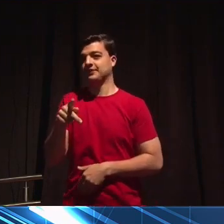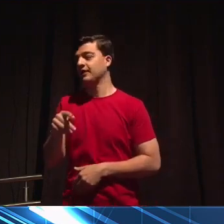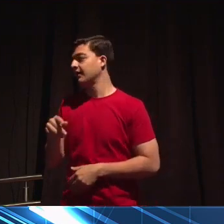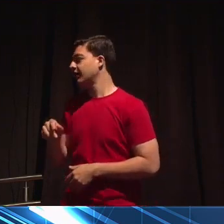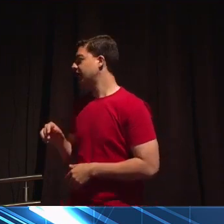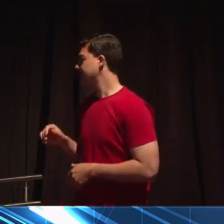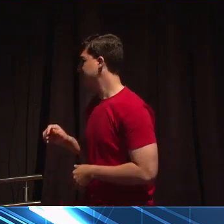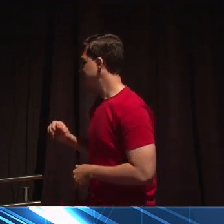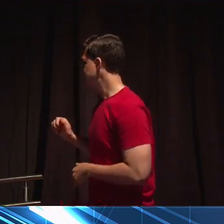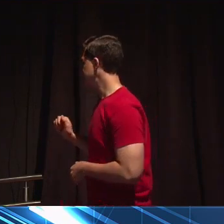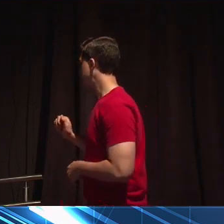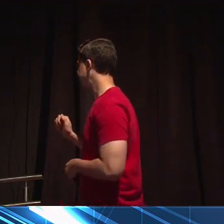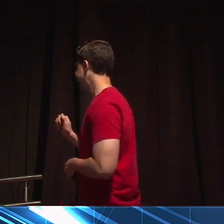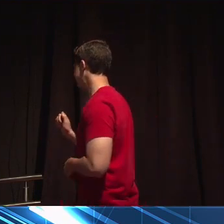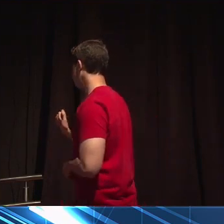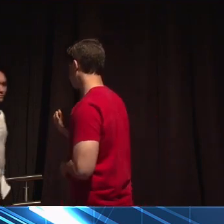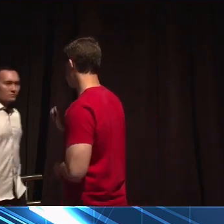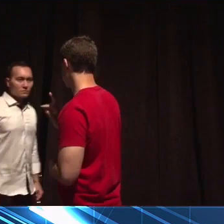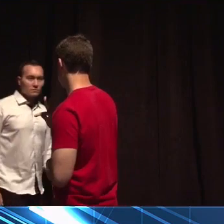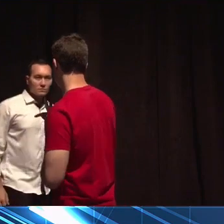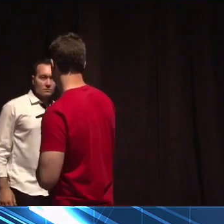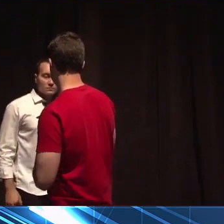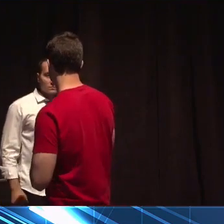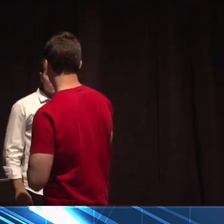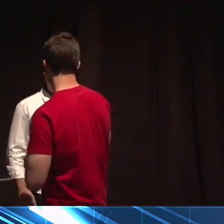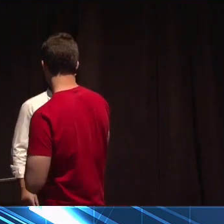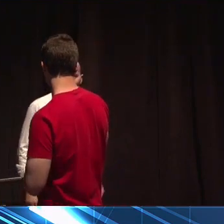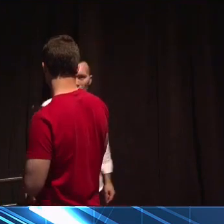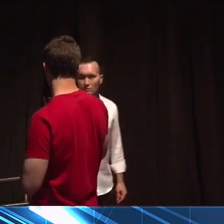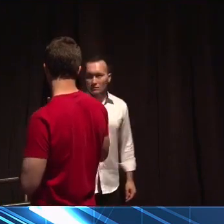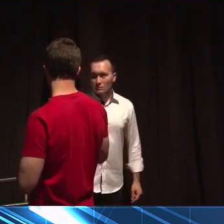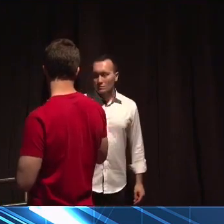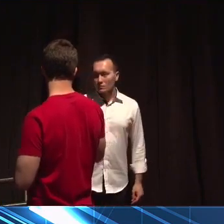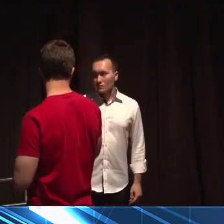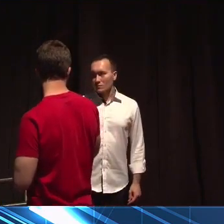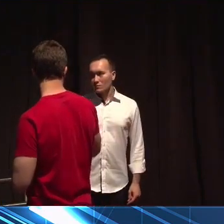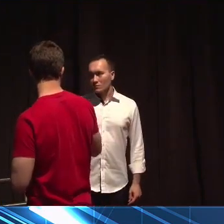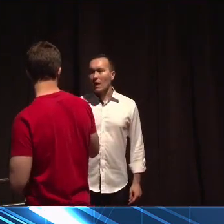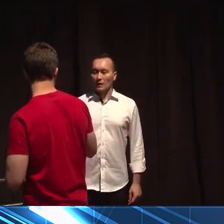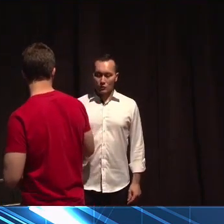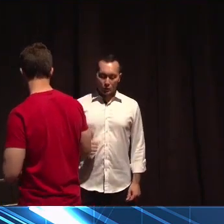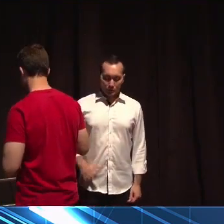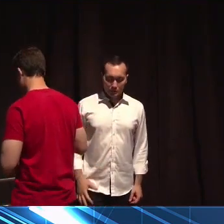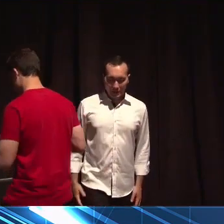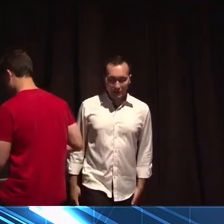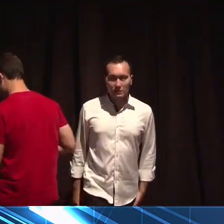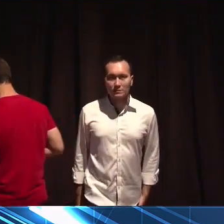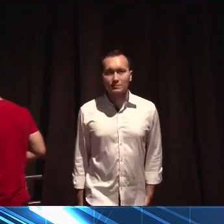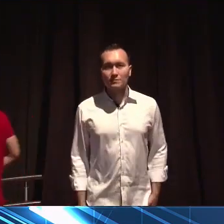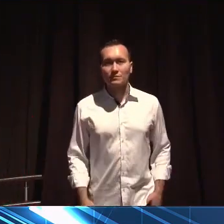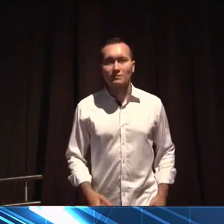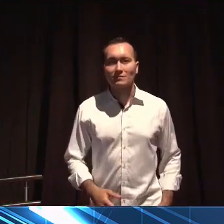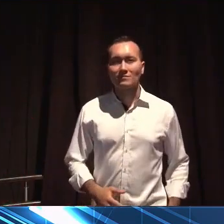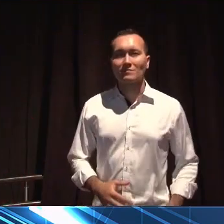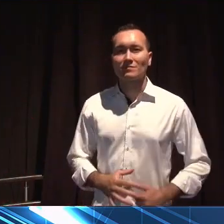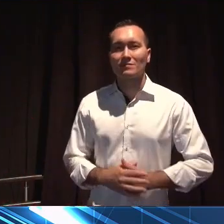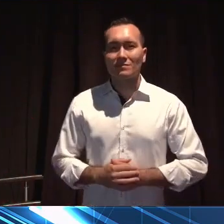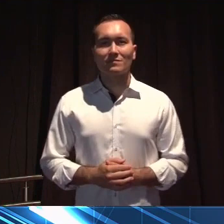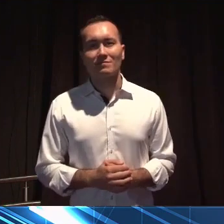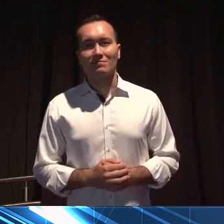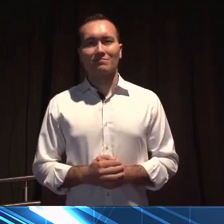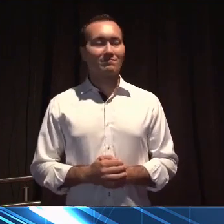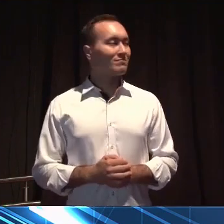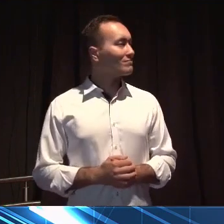para criar apps seguras, confiáveis e escaláveis. Tipo, olha a pressão que a gente tinha de fazer uma